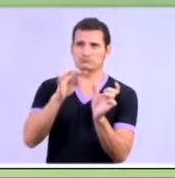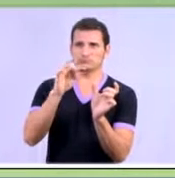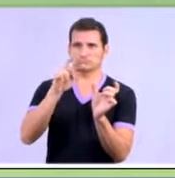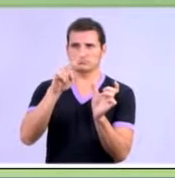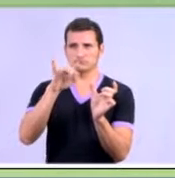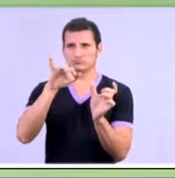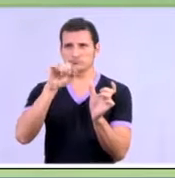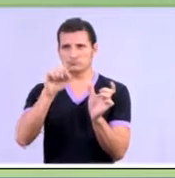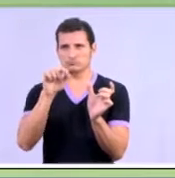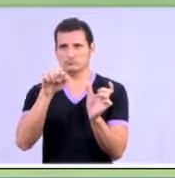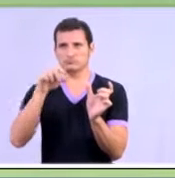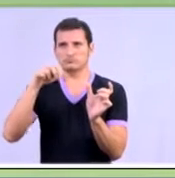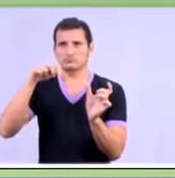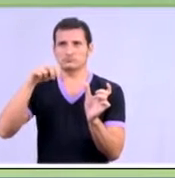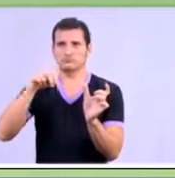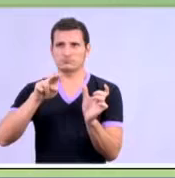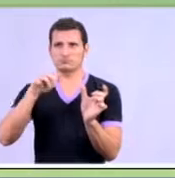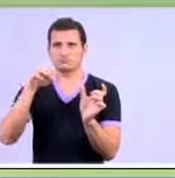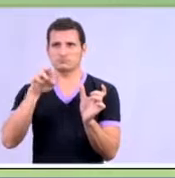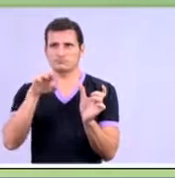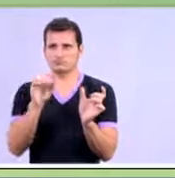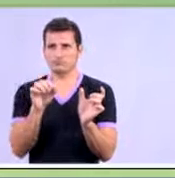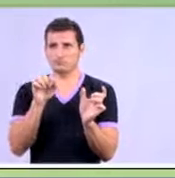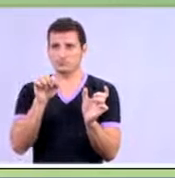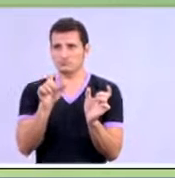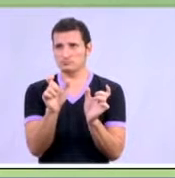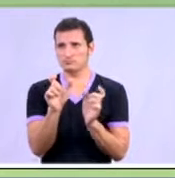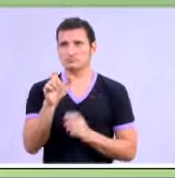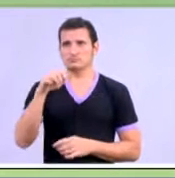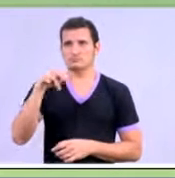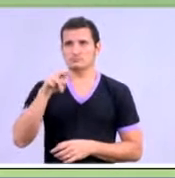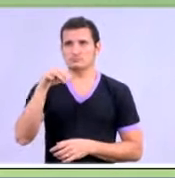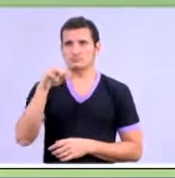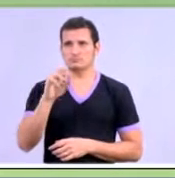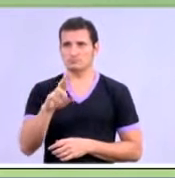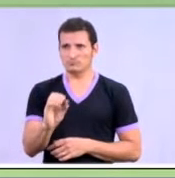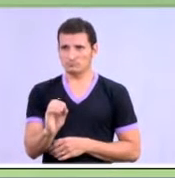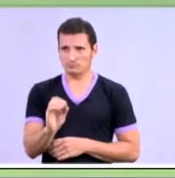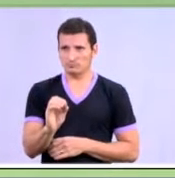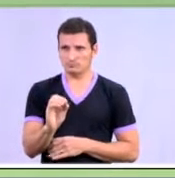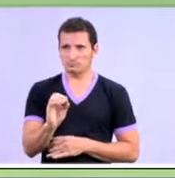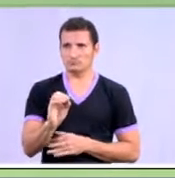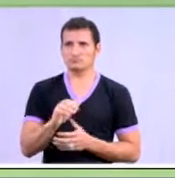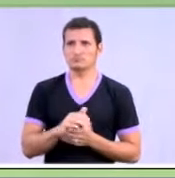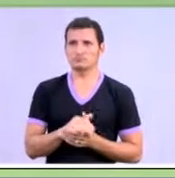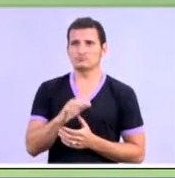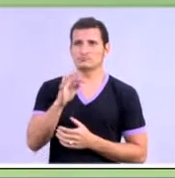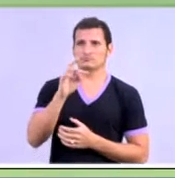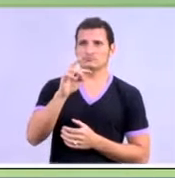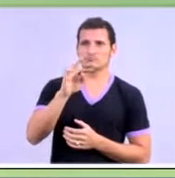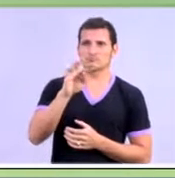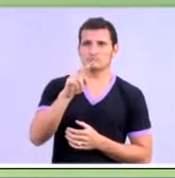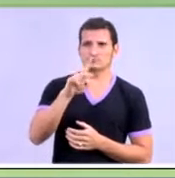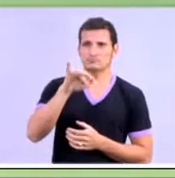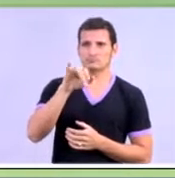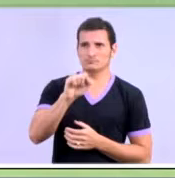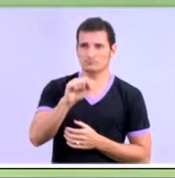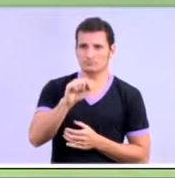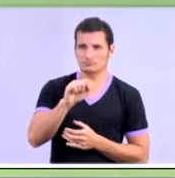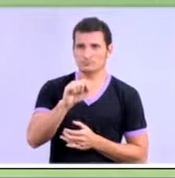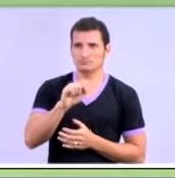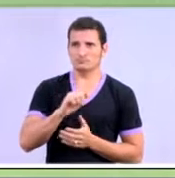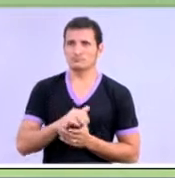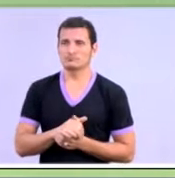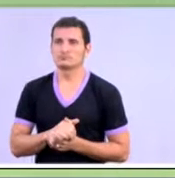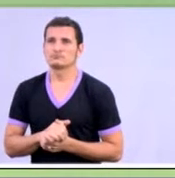This.número, quer dizer, o atributo número desta classe. O this, gente, do inglês é este, né? O